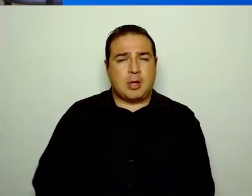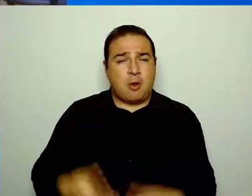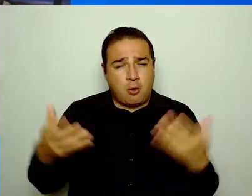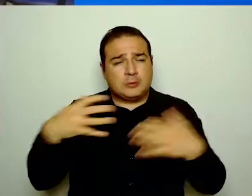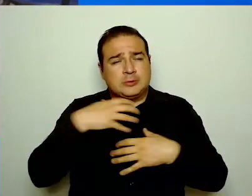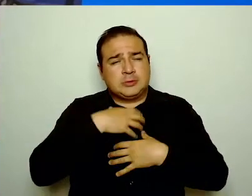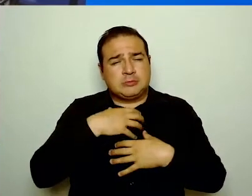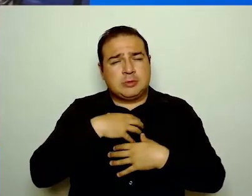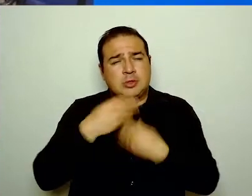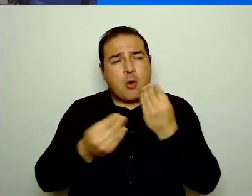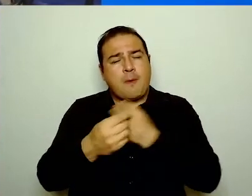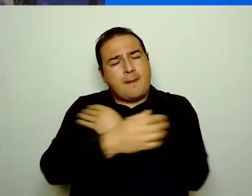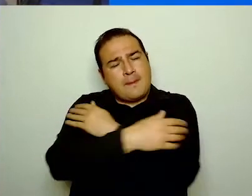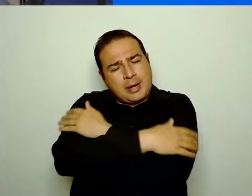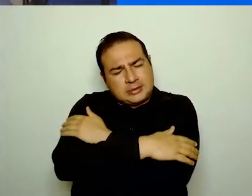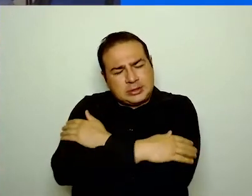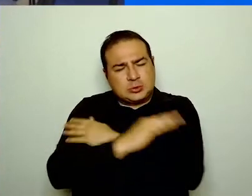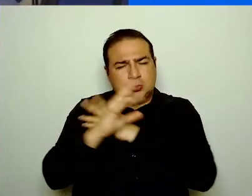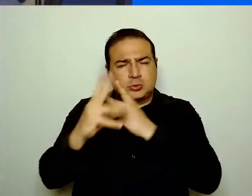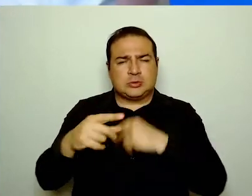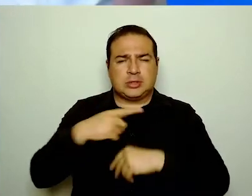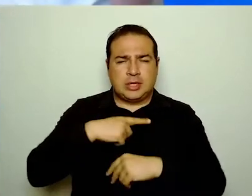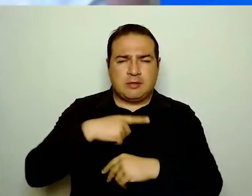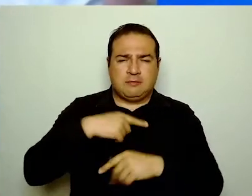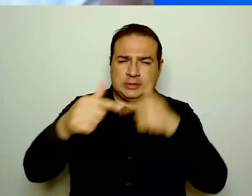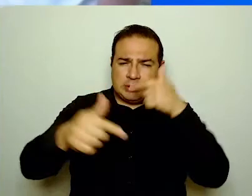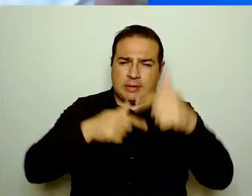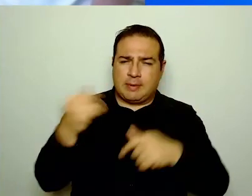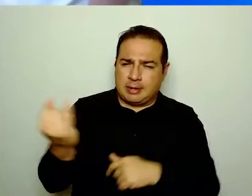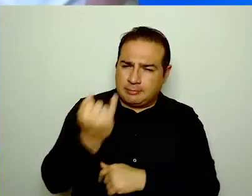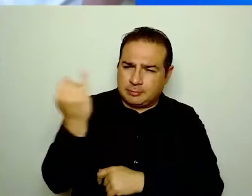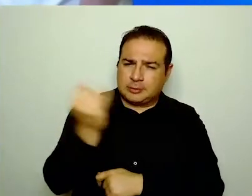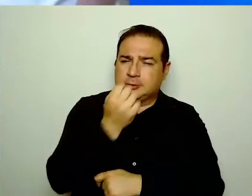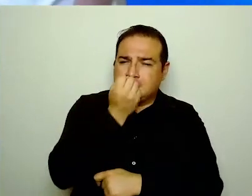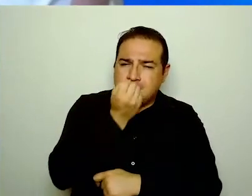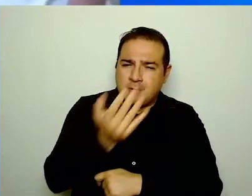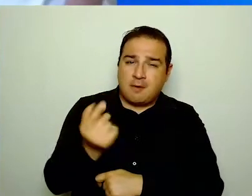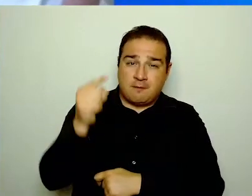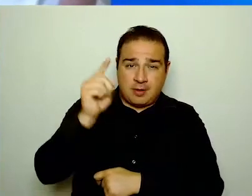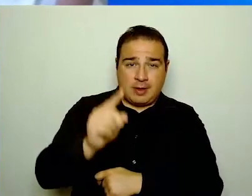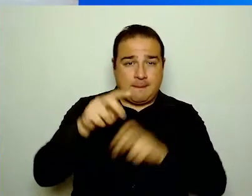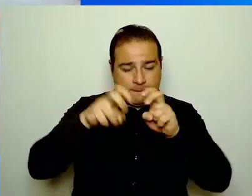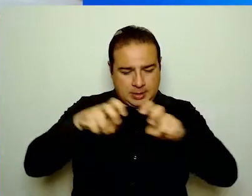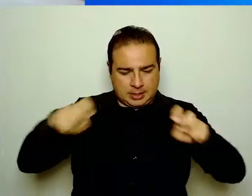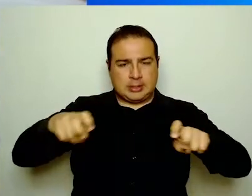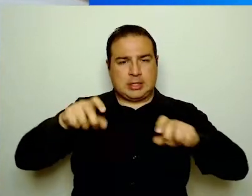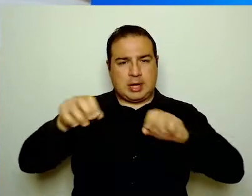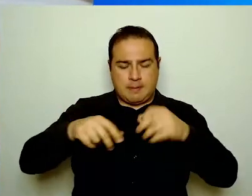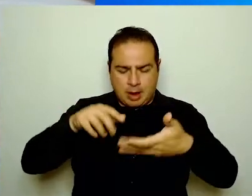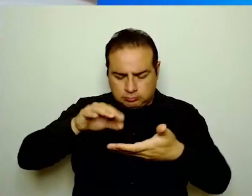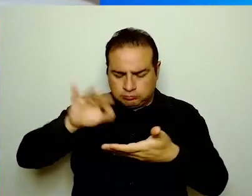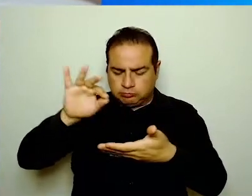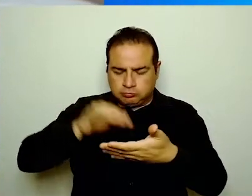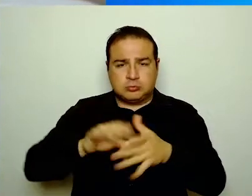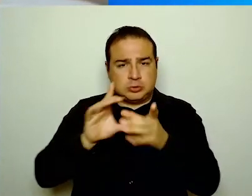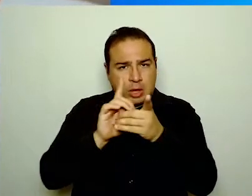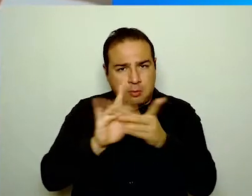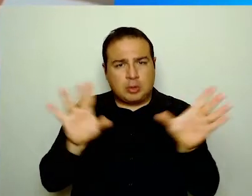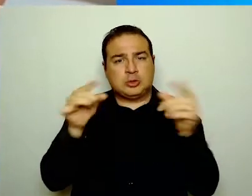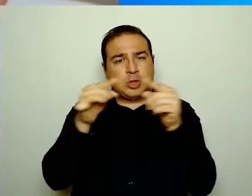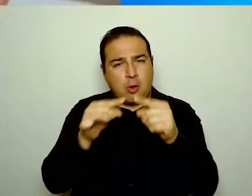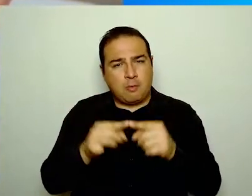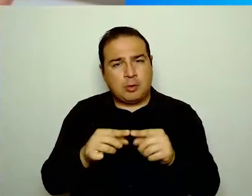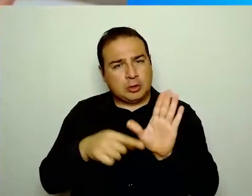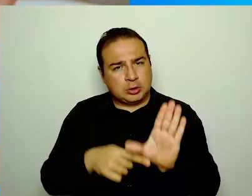Se sinta hoje abraçado por todos nós com certeza. Você é muito importante quando vai para aquela mesa, mantendo